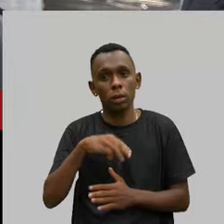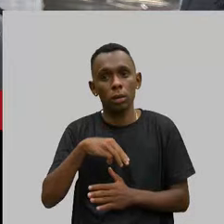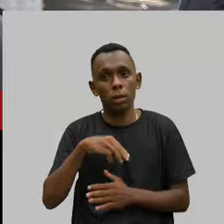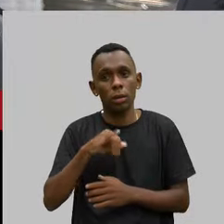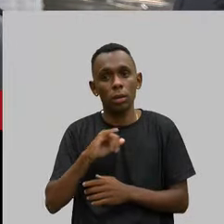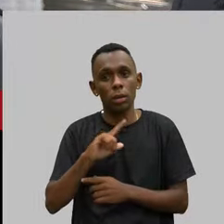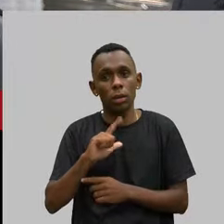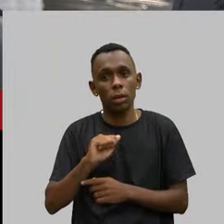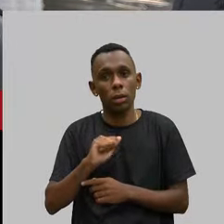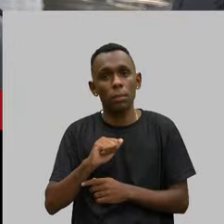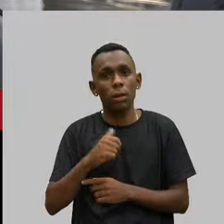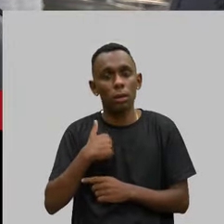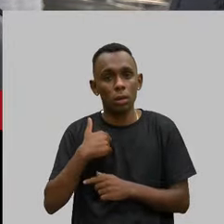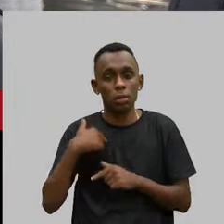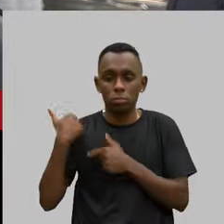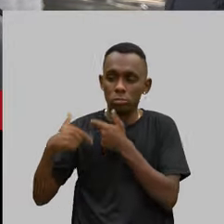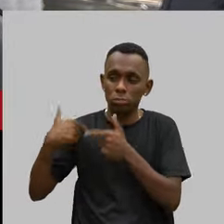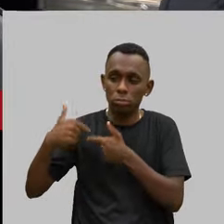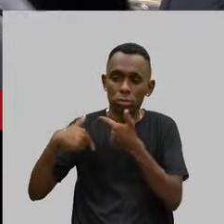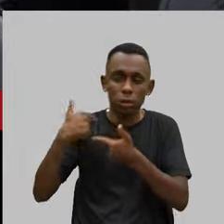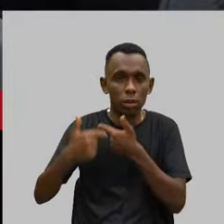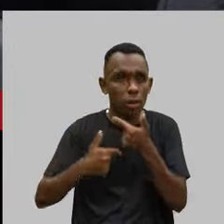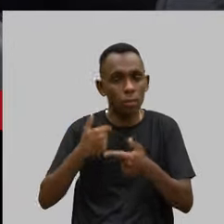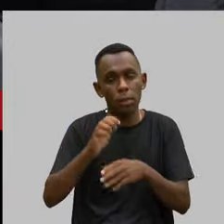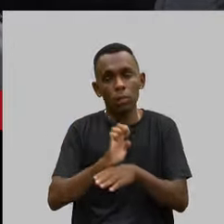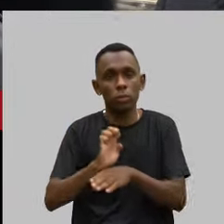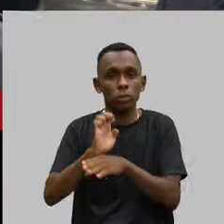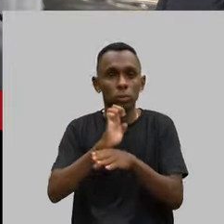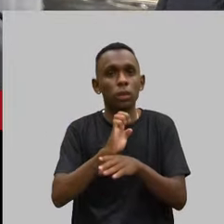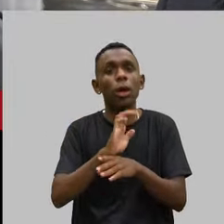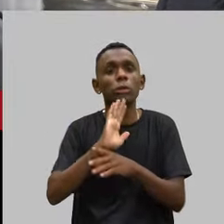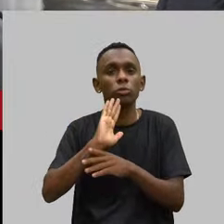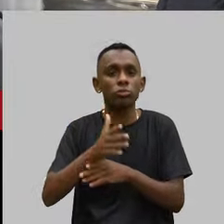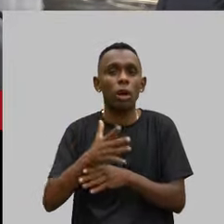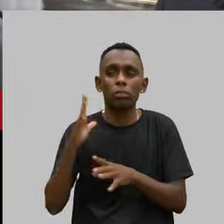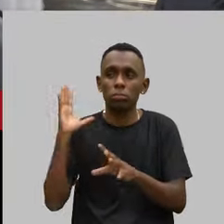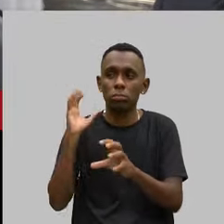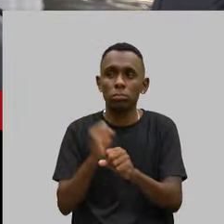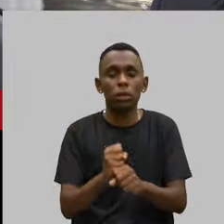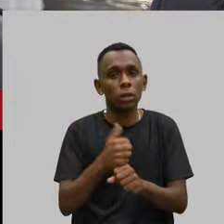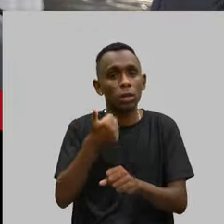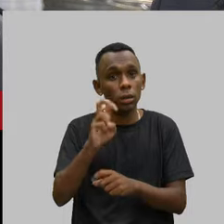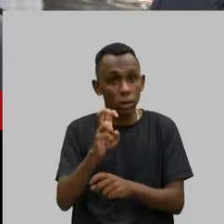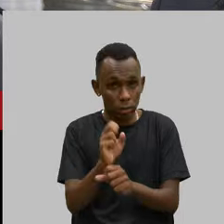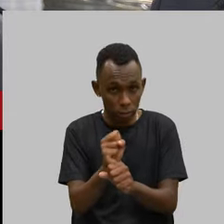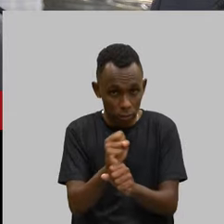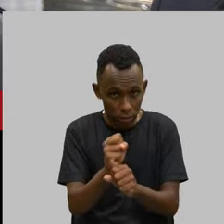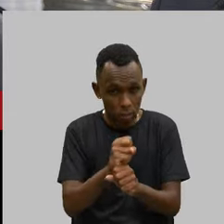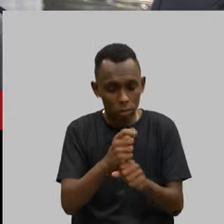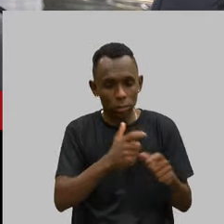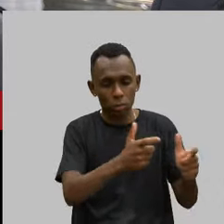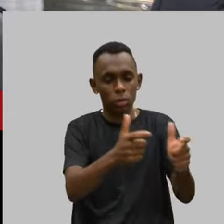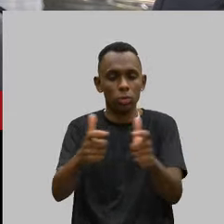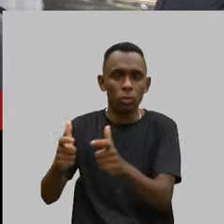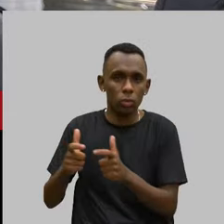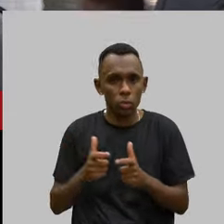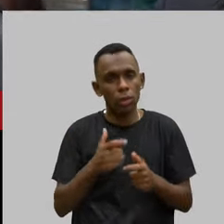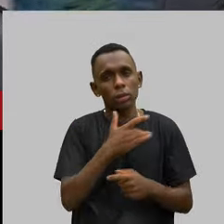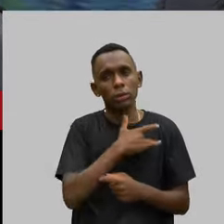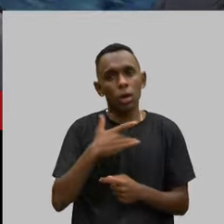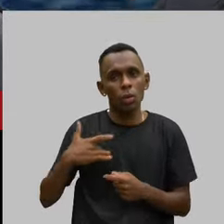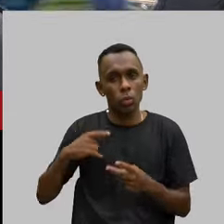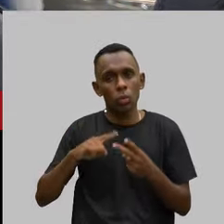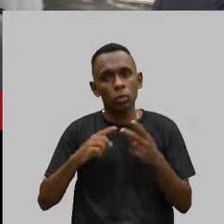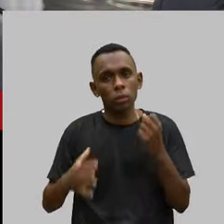sou servidora de carreira do Estado de Minas Gerais por 15 há 15 anos trabalhei nas áreas de saúde segurança